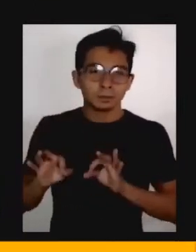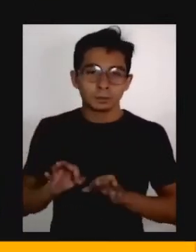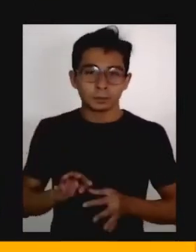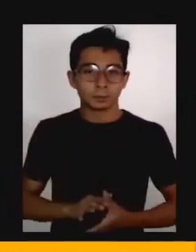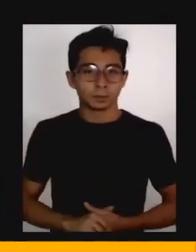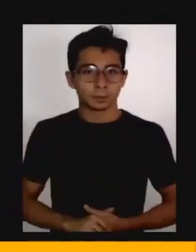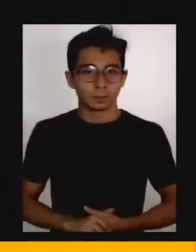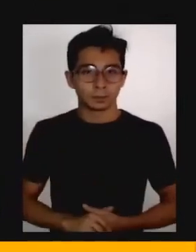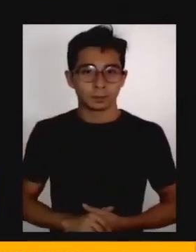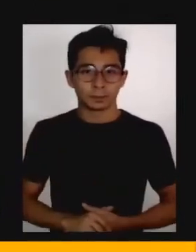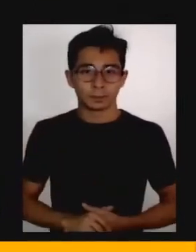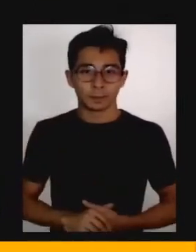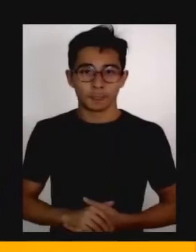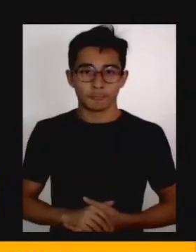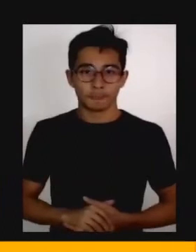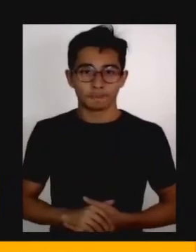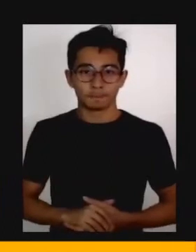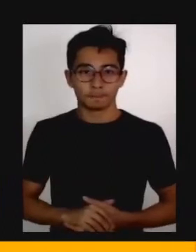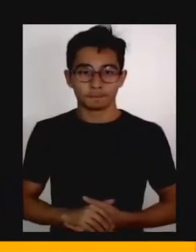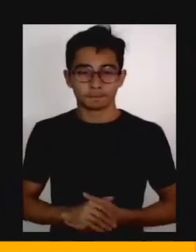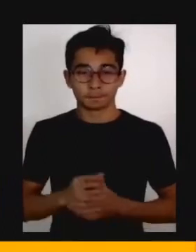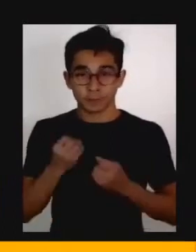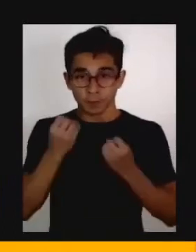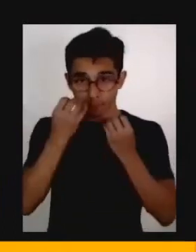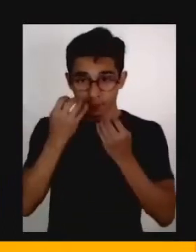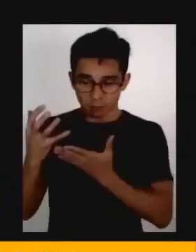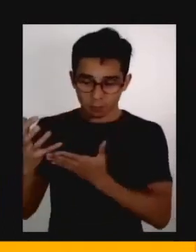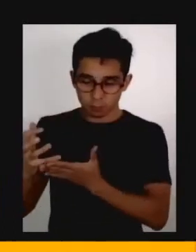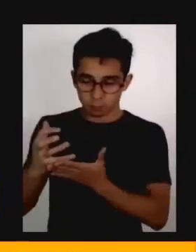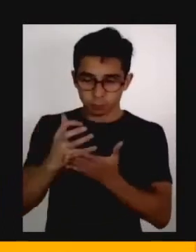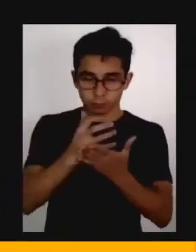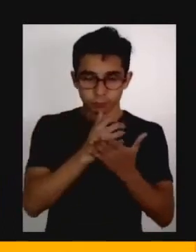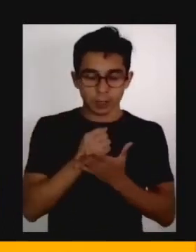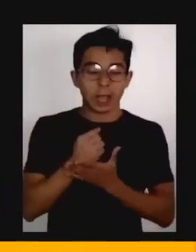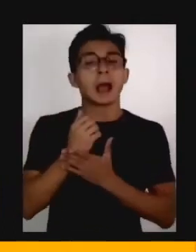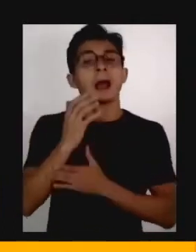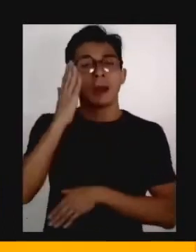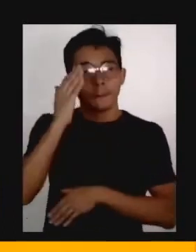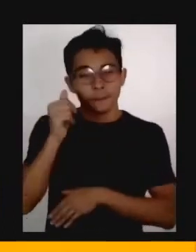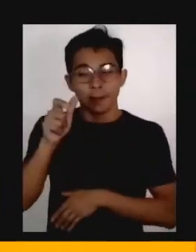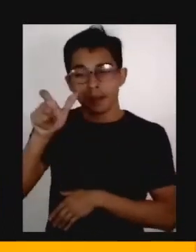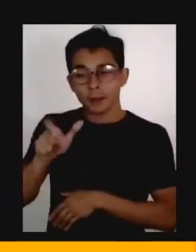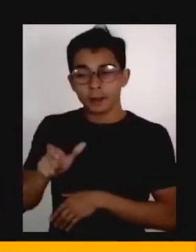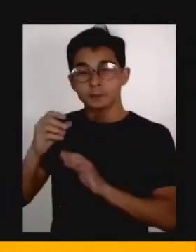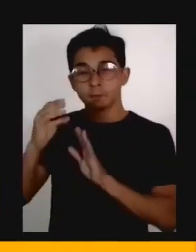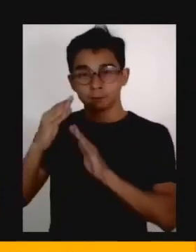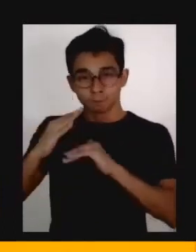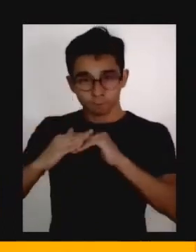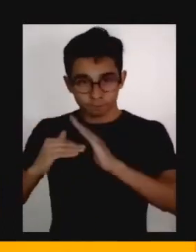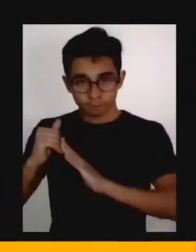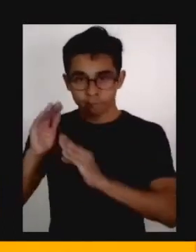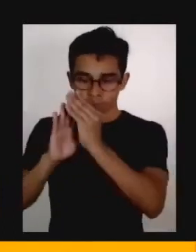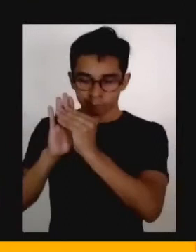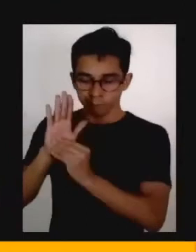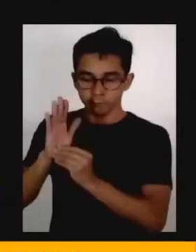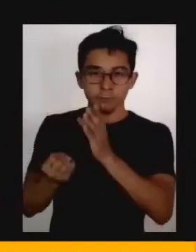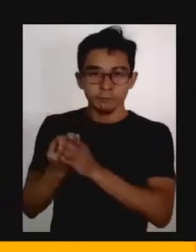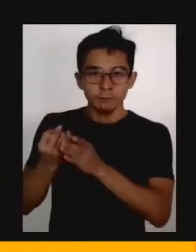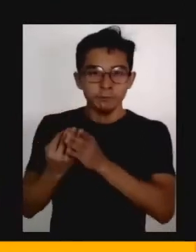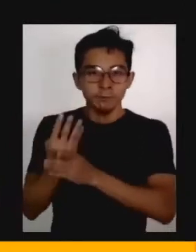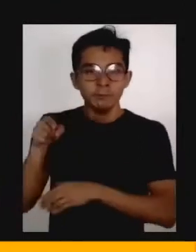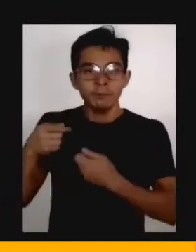o criador de conteúdo espera receber para que possa criar o seu conteúdo para os seus seguidores, né?